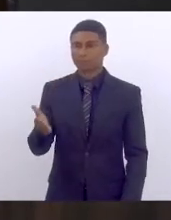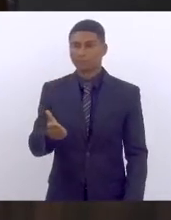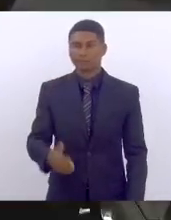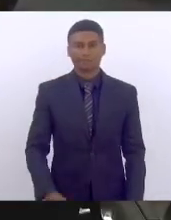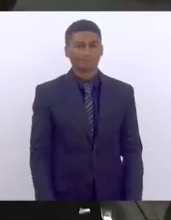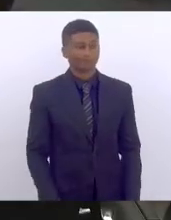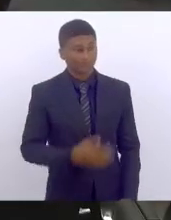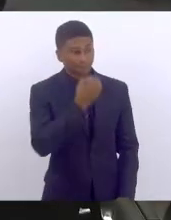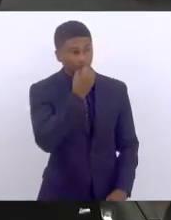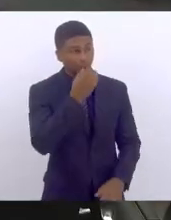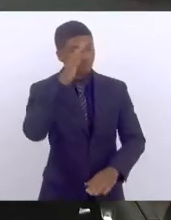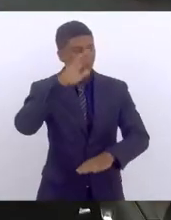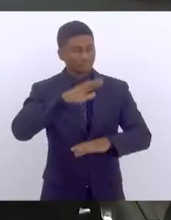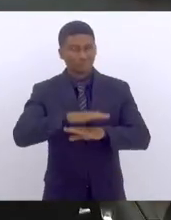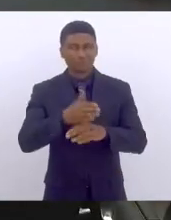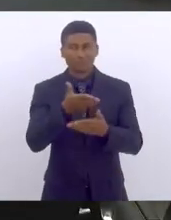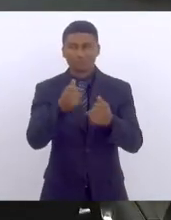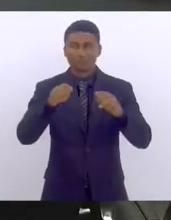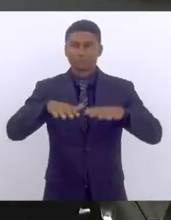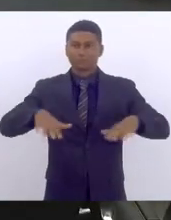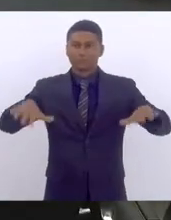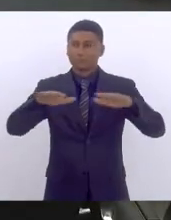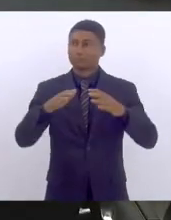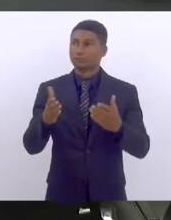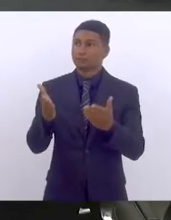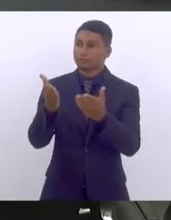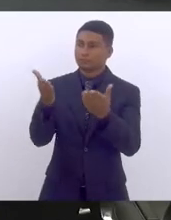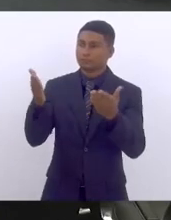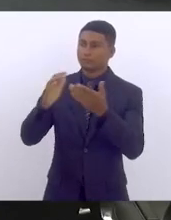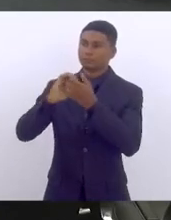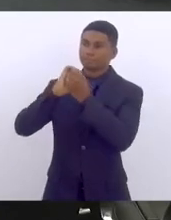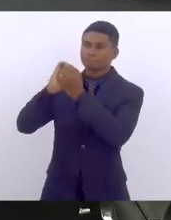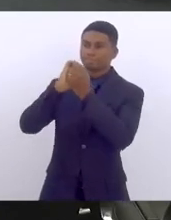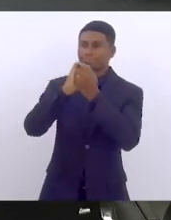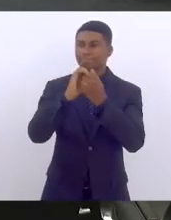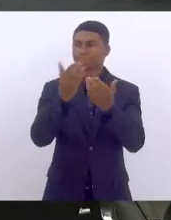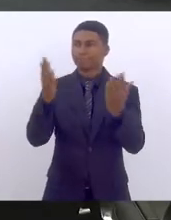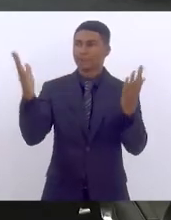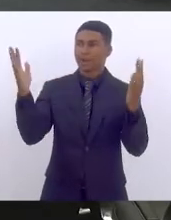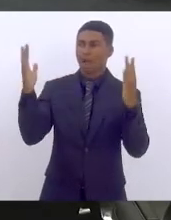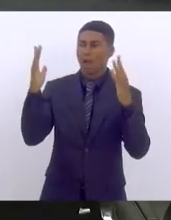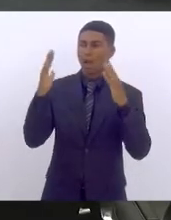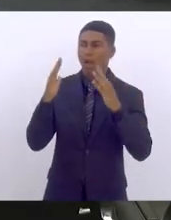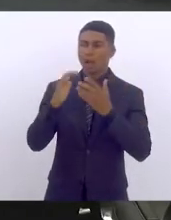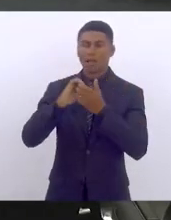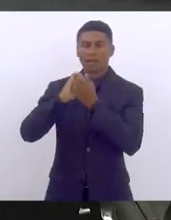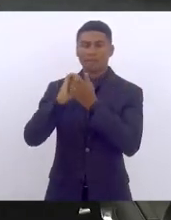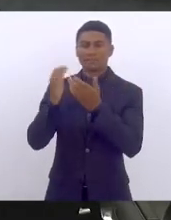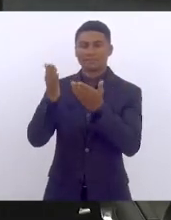Boa tarde a todas e todos. Saudar aqueles que estão na galeria.